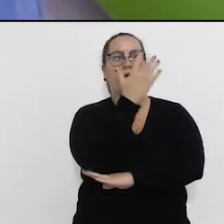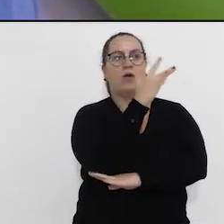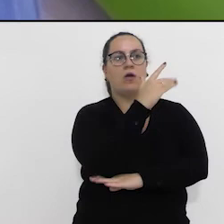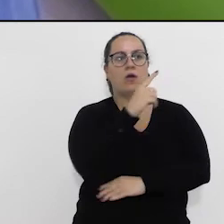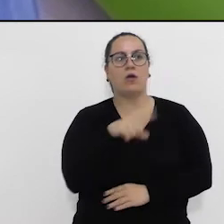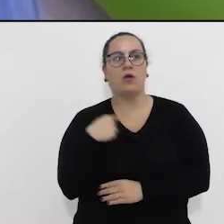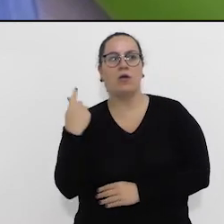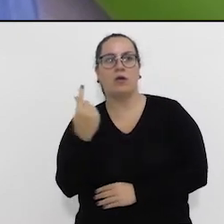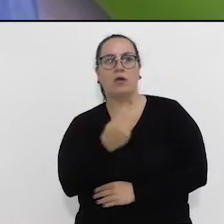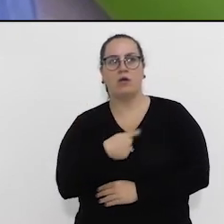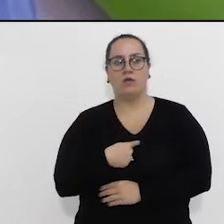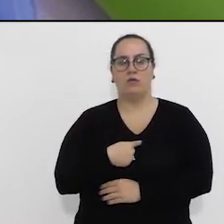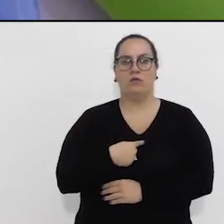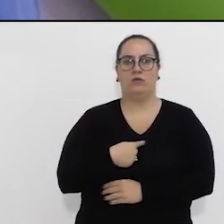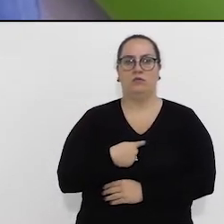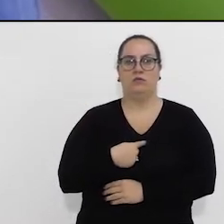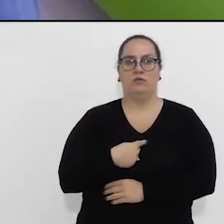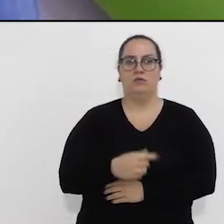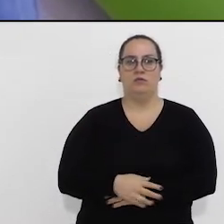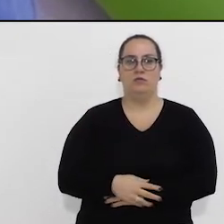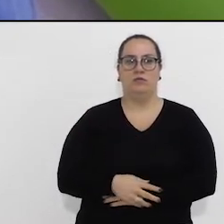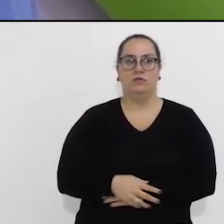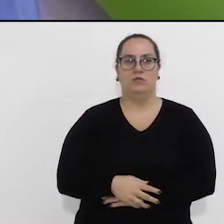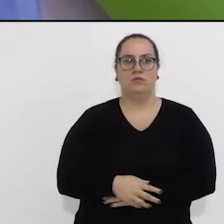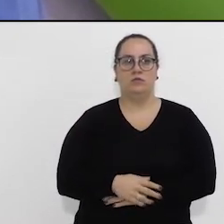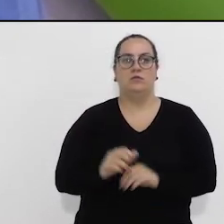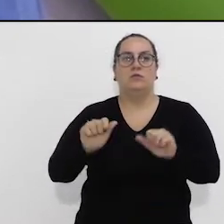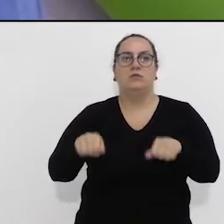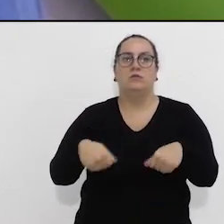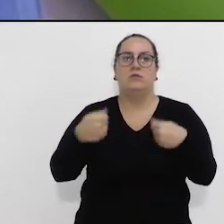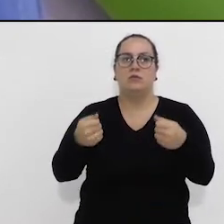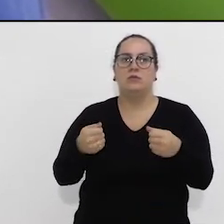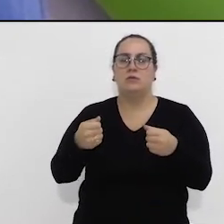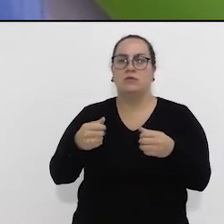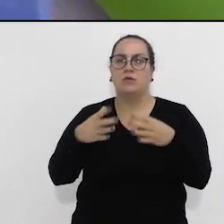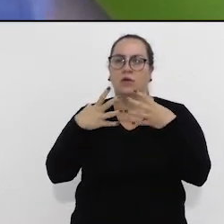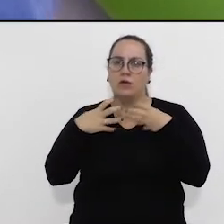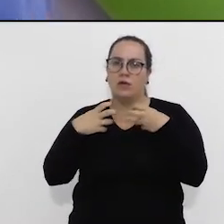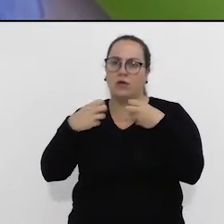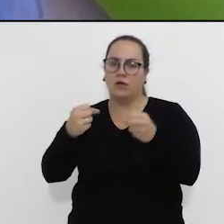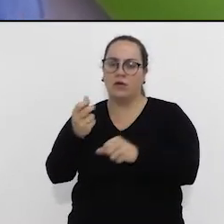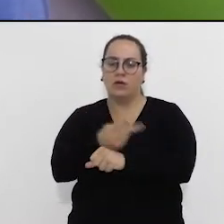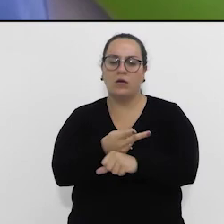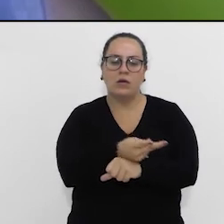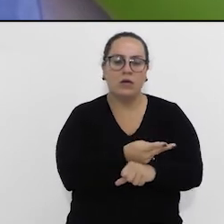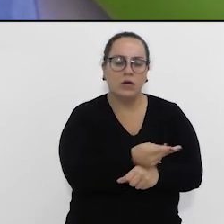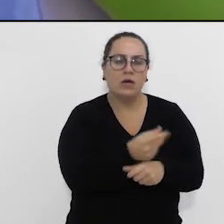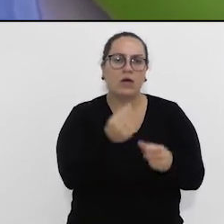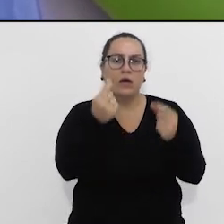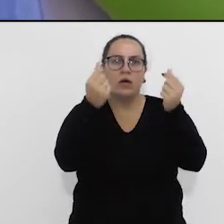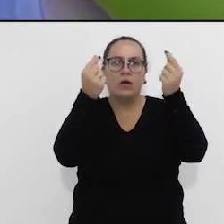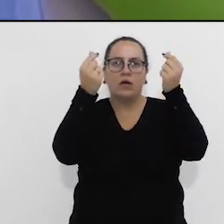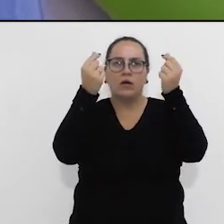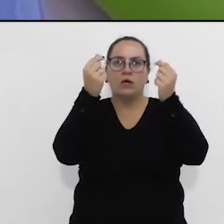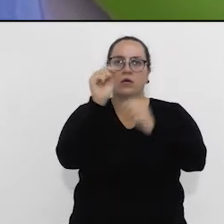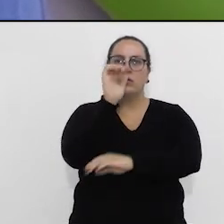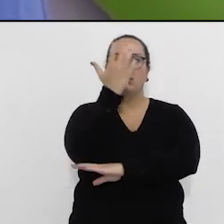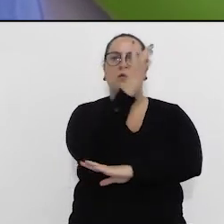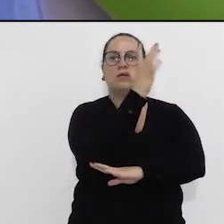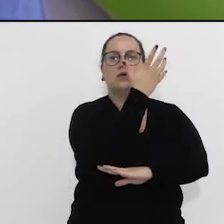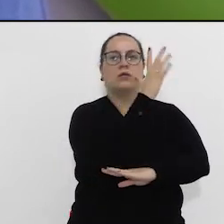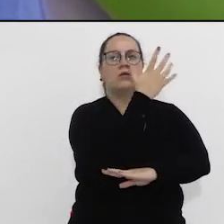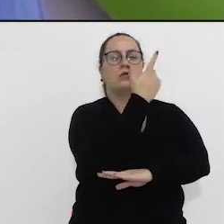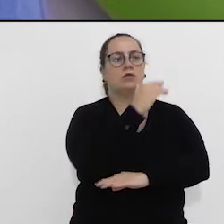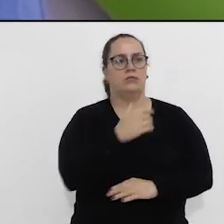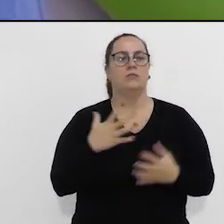tiver condições tiver secretário desse que que dê condições para que busque verba para investir no Horto Florestal